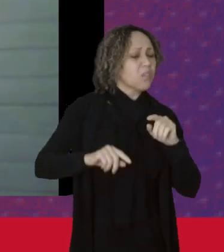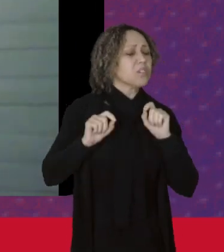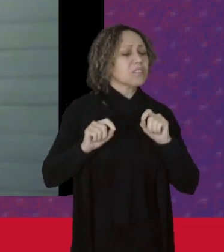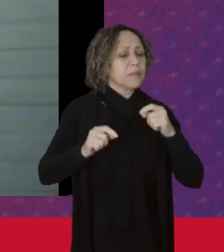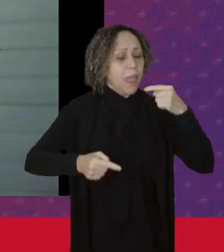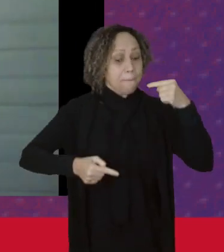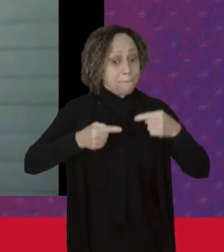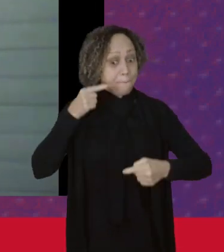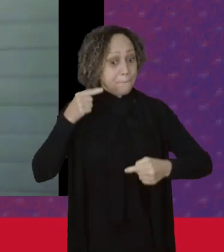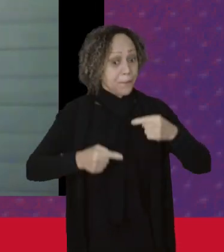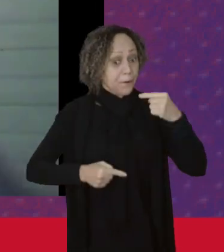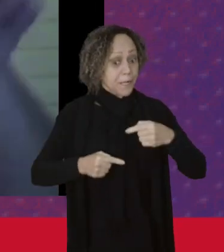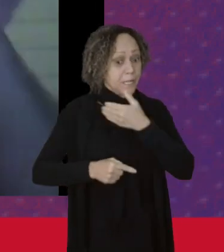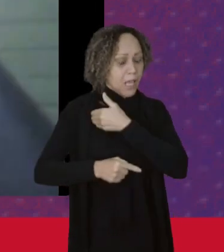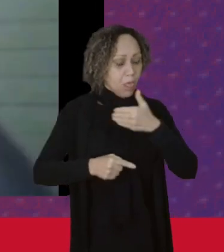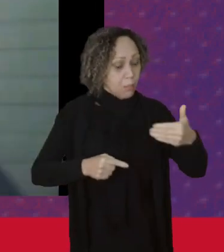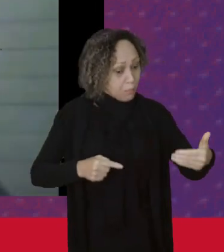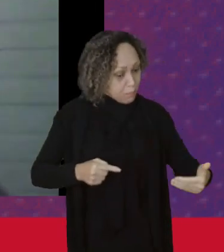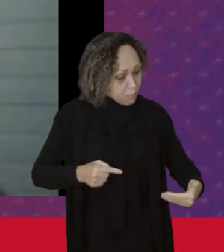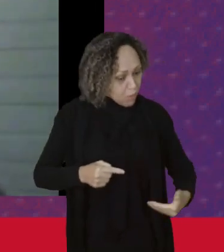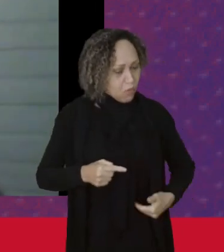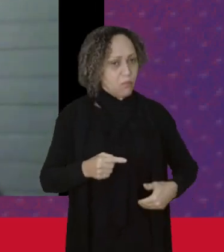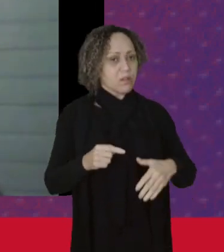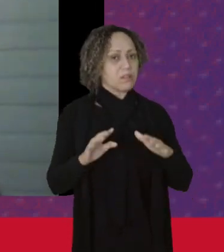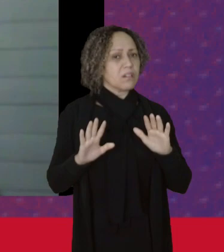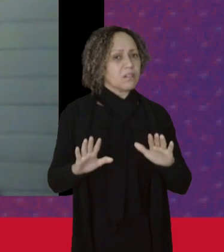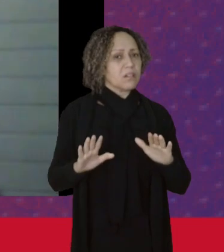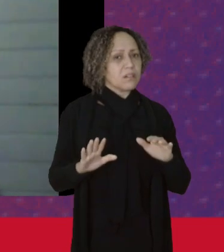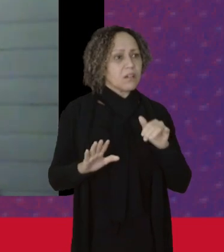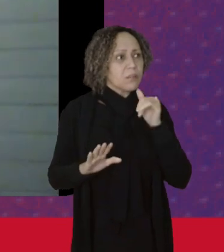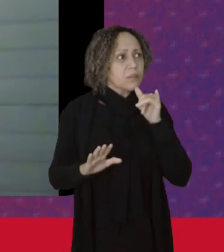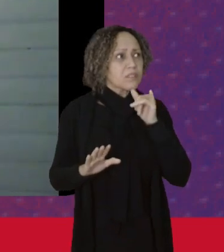públicas. Porque senão a gente também está anulando